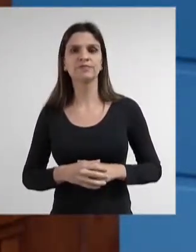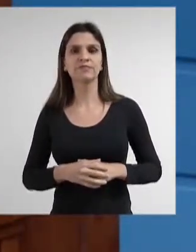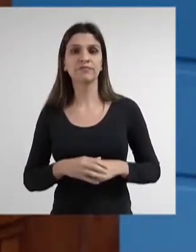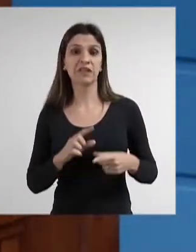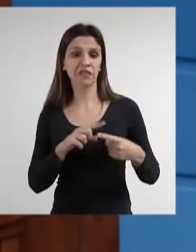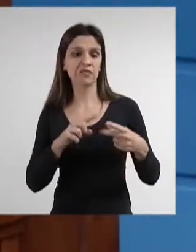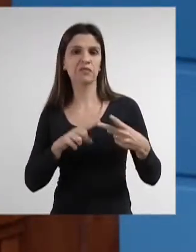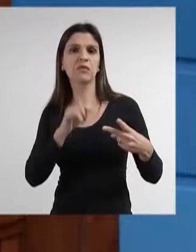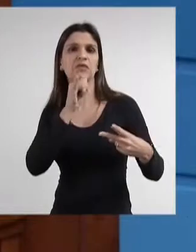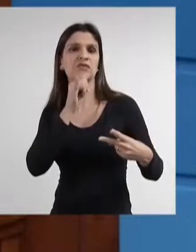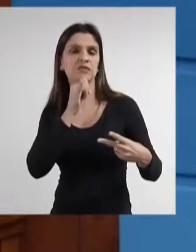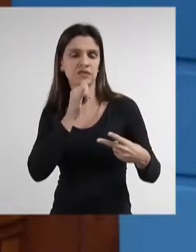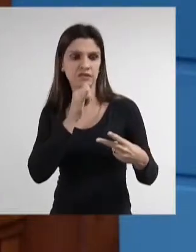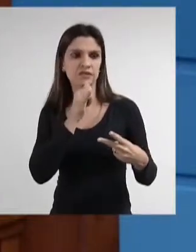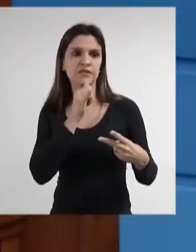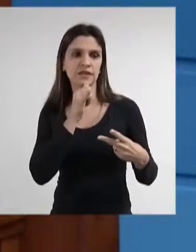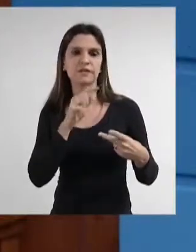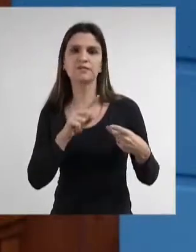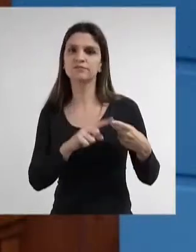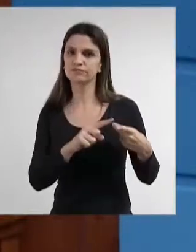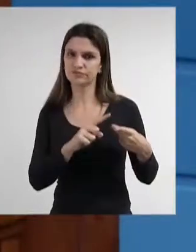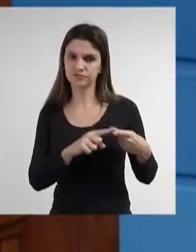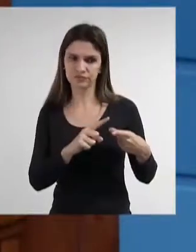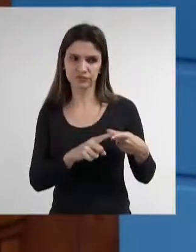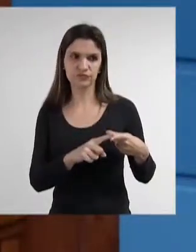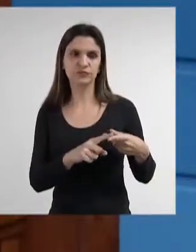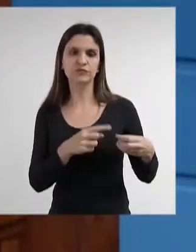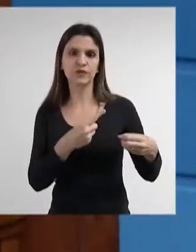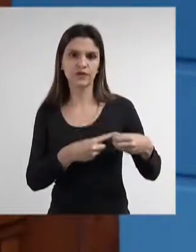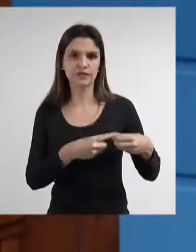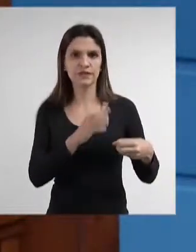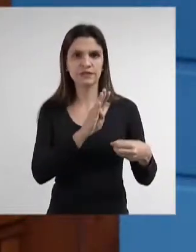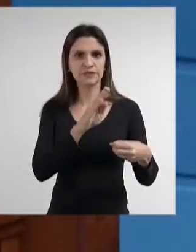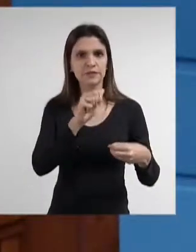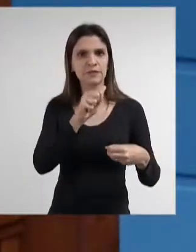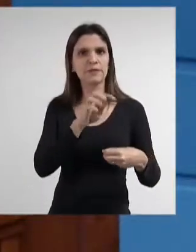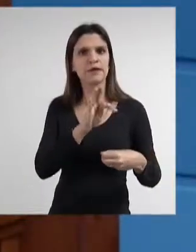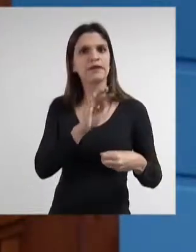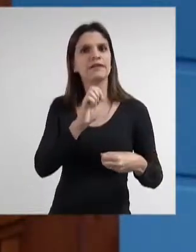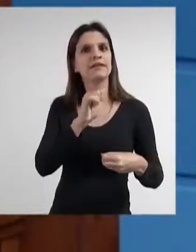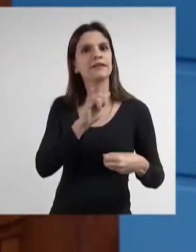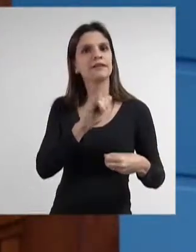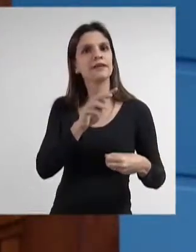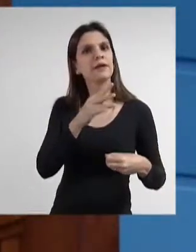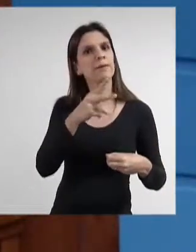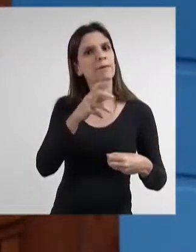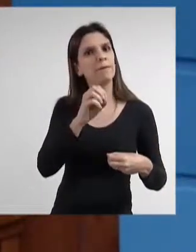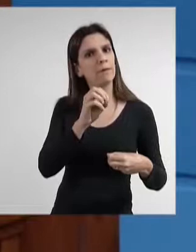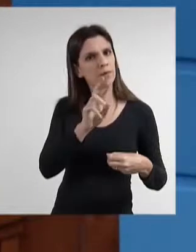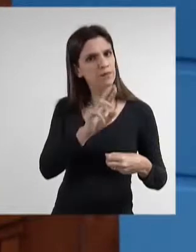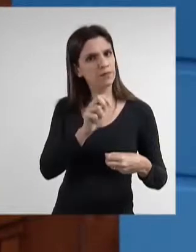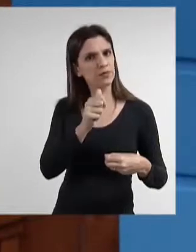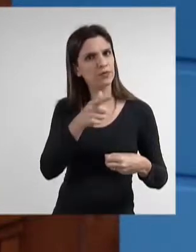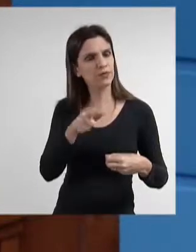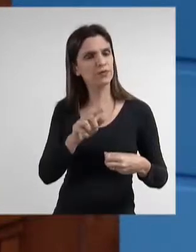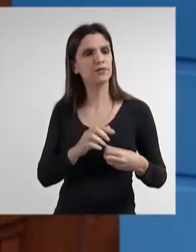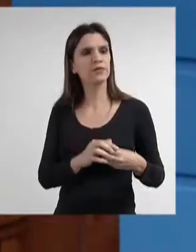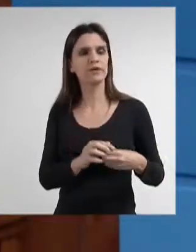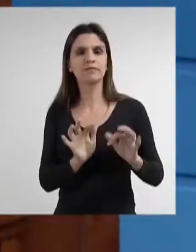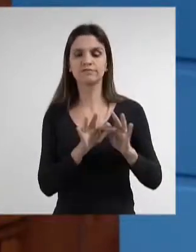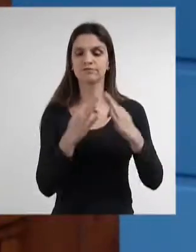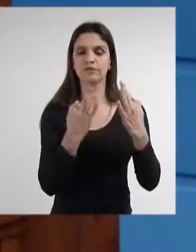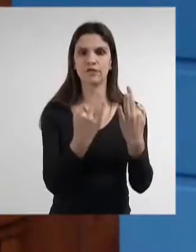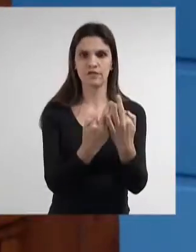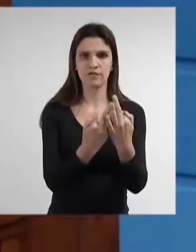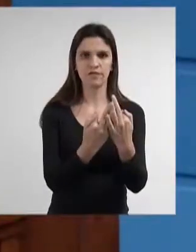Um caso acontecendo lá em Batayporã, onde uma família composta